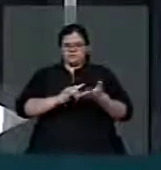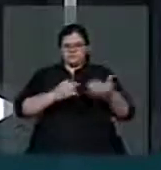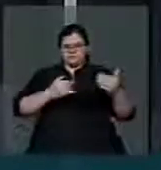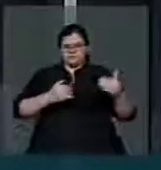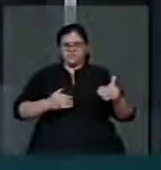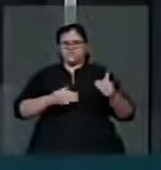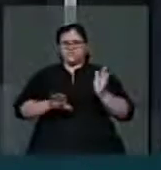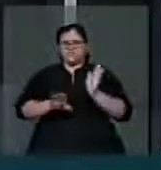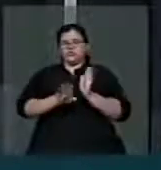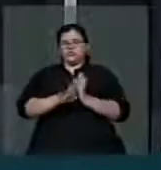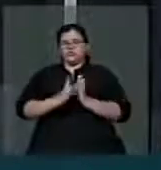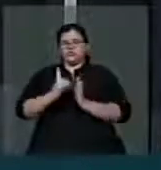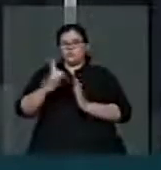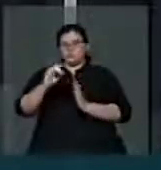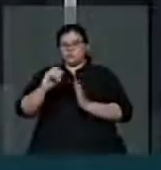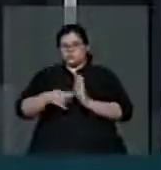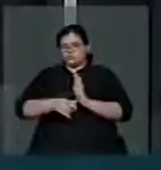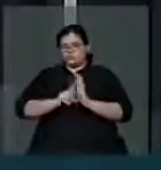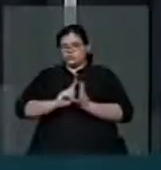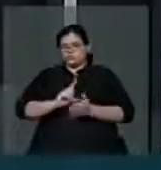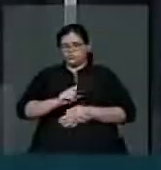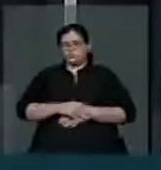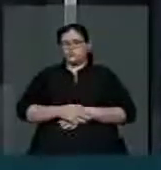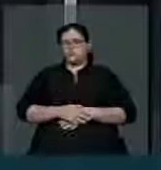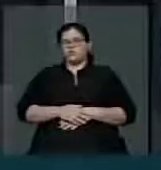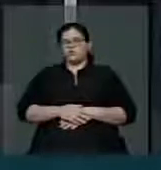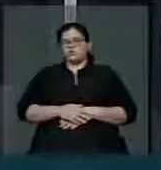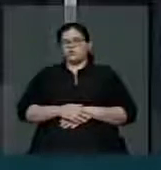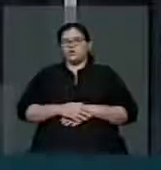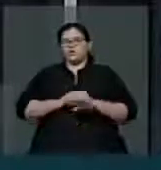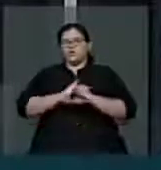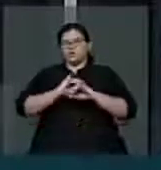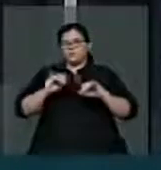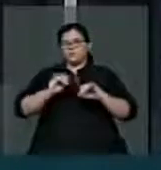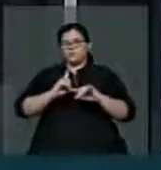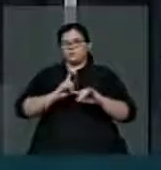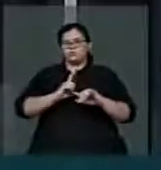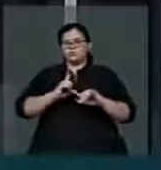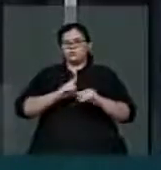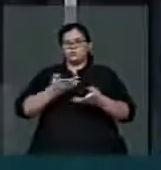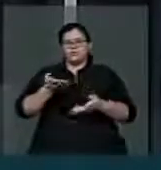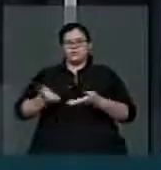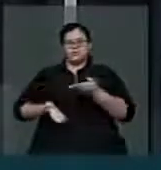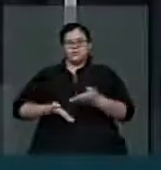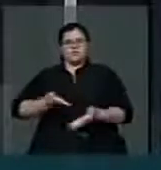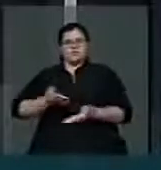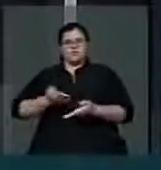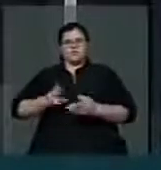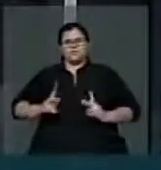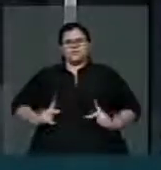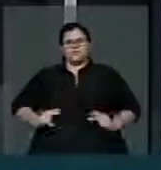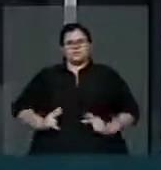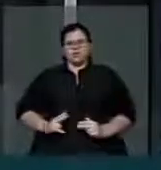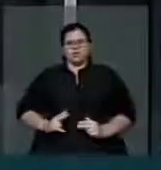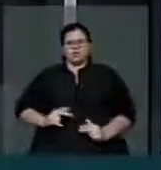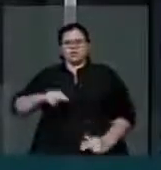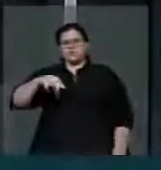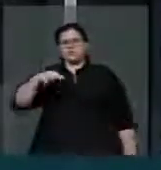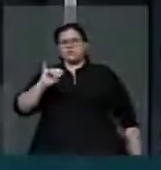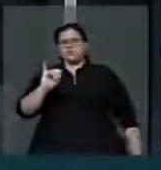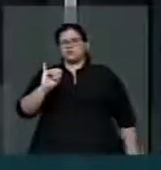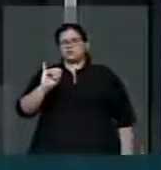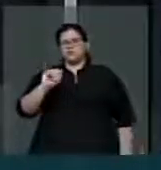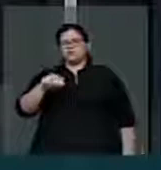véspera, comunicando que teria um tratamento de quimioterapia. Isso causou uma profunda indignação em todos que